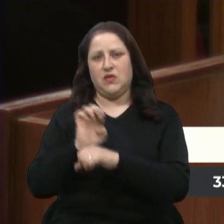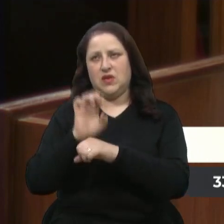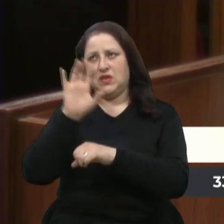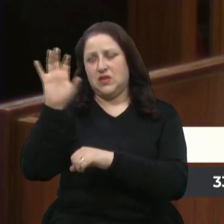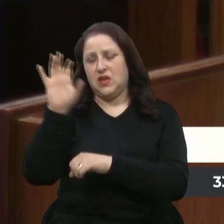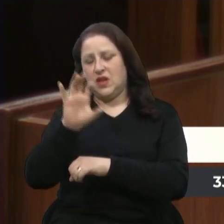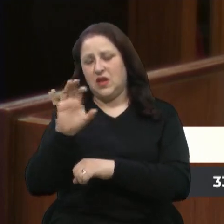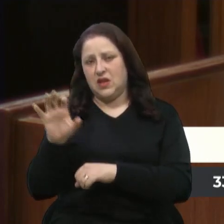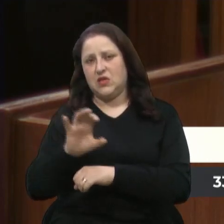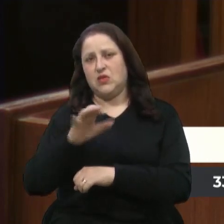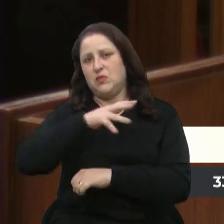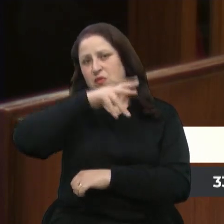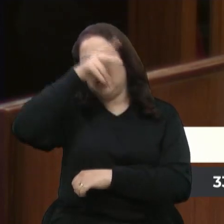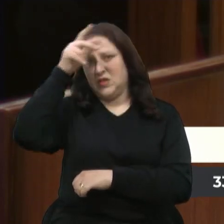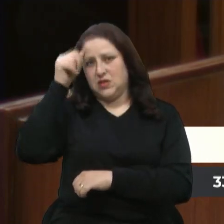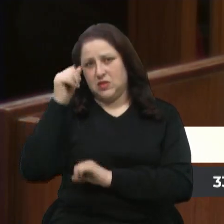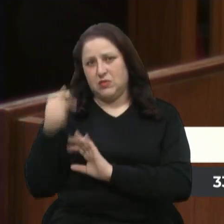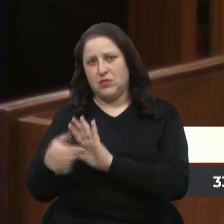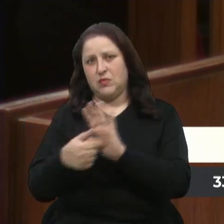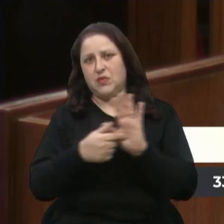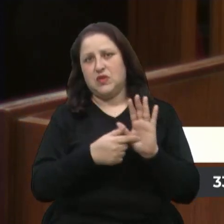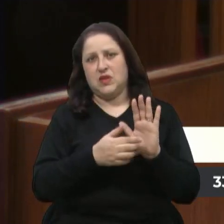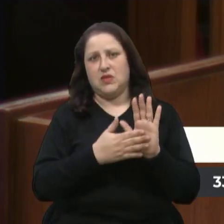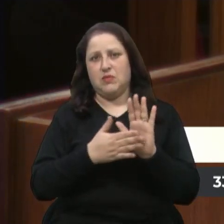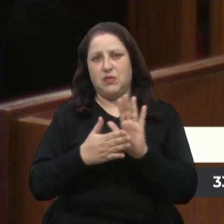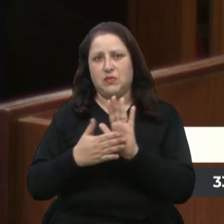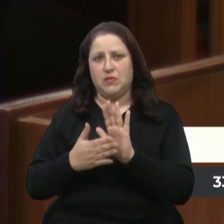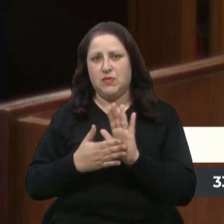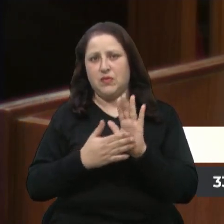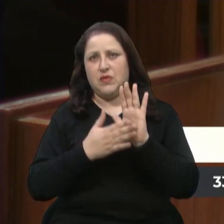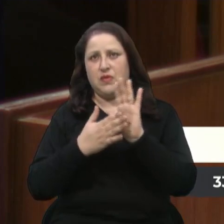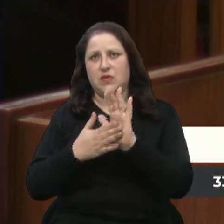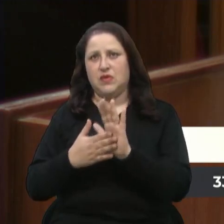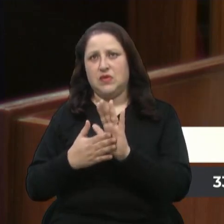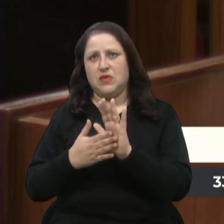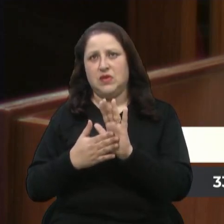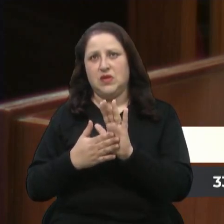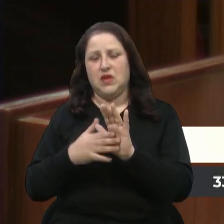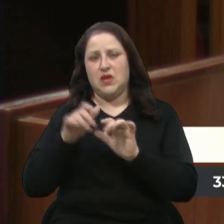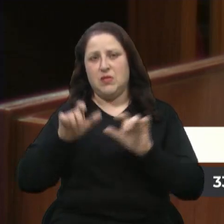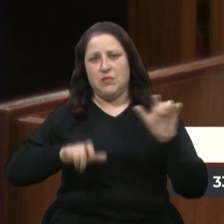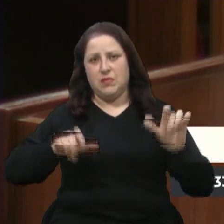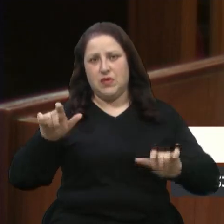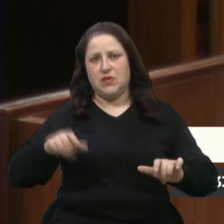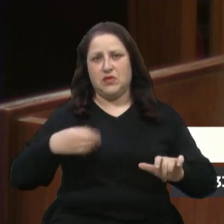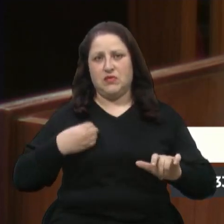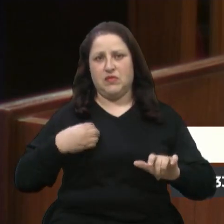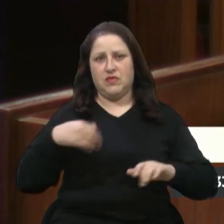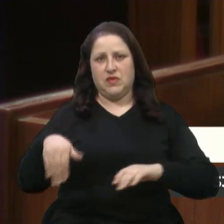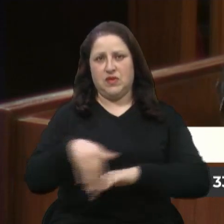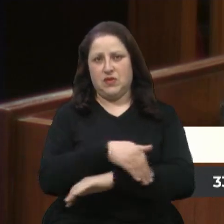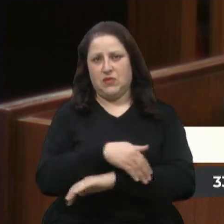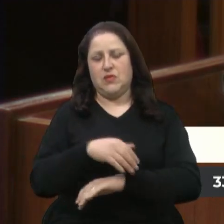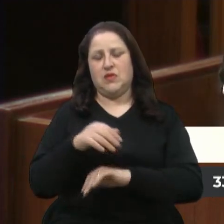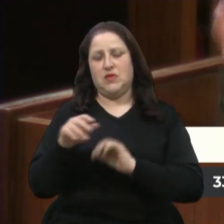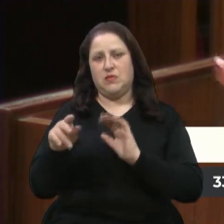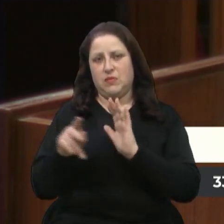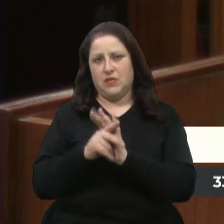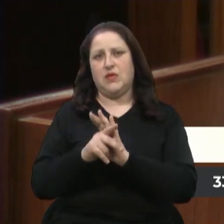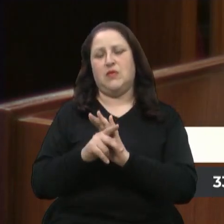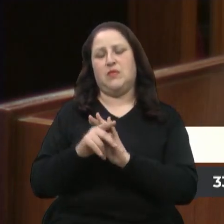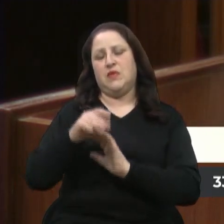municípios apresentarem propostas para as pessoas em situação de rua, no seu município, no